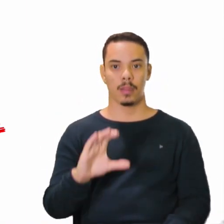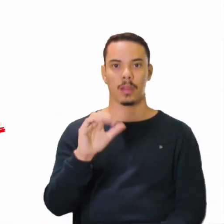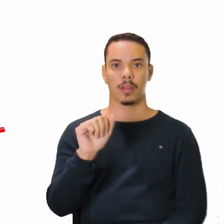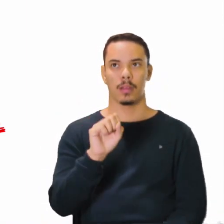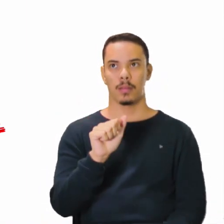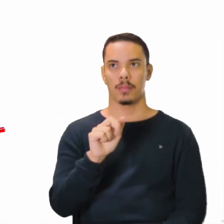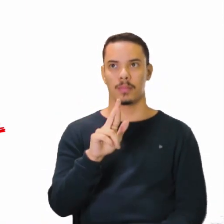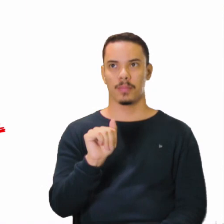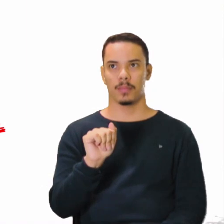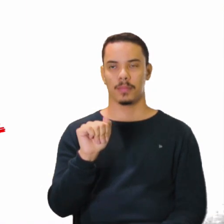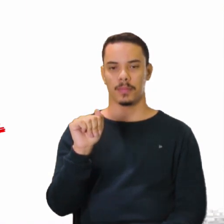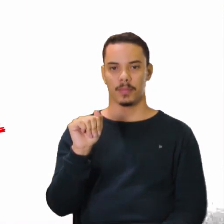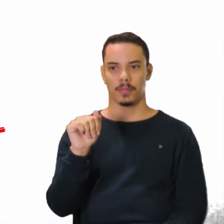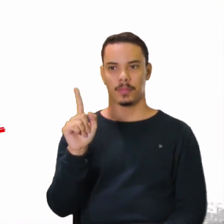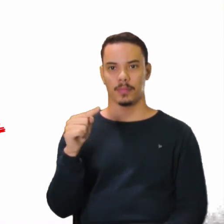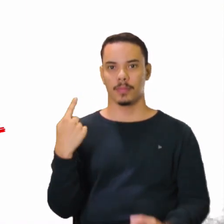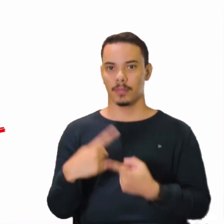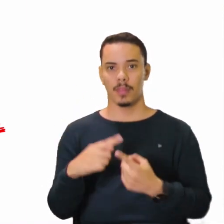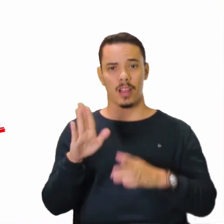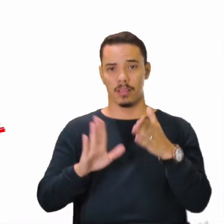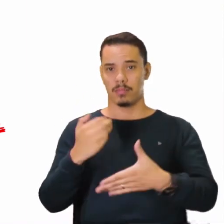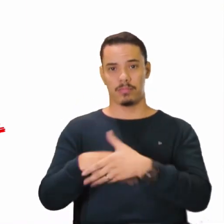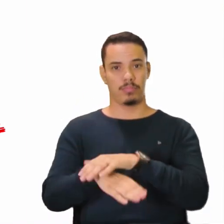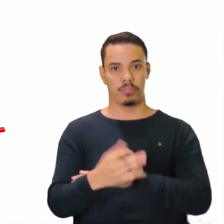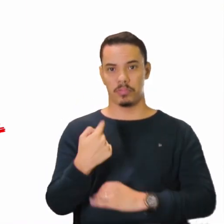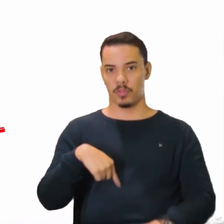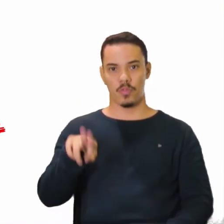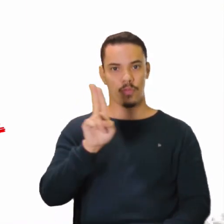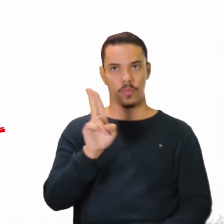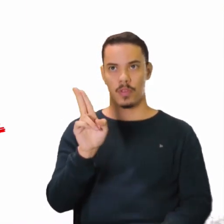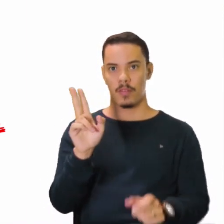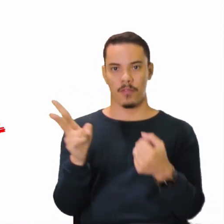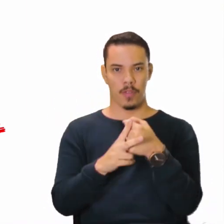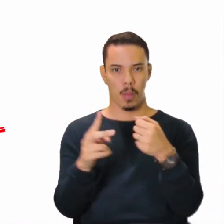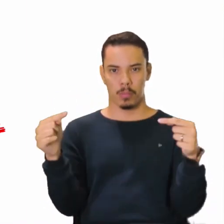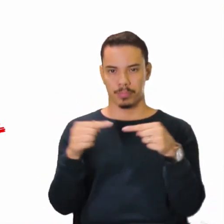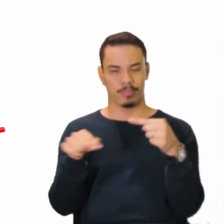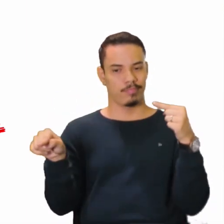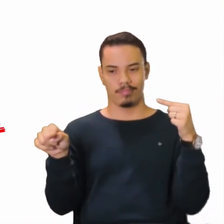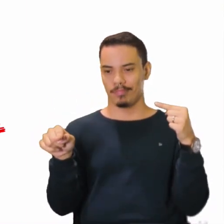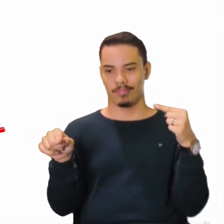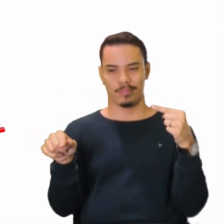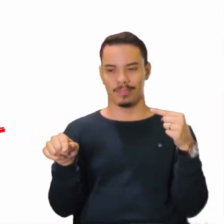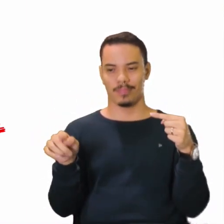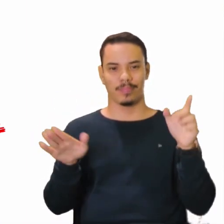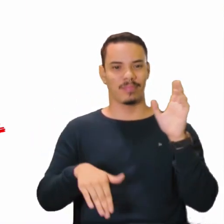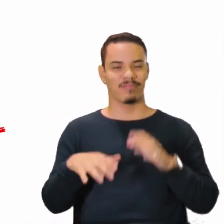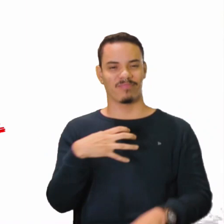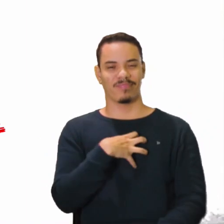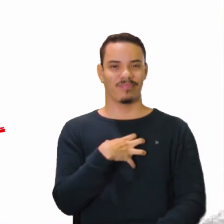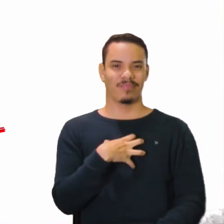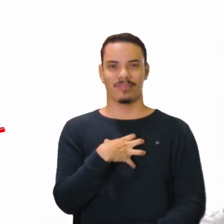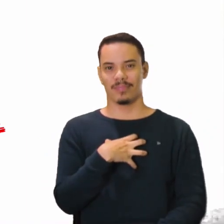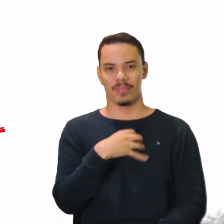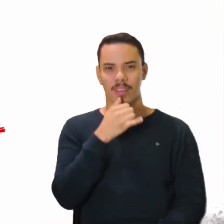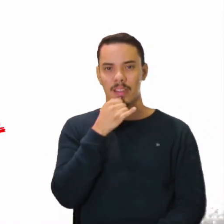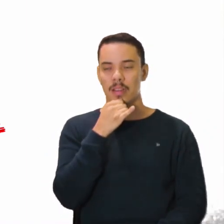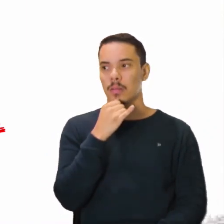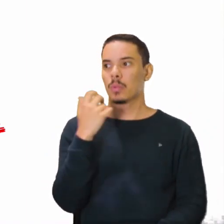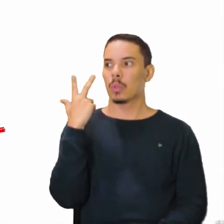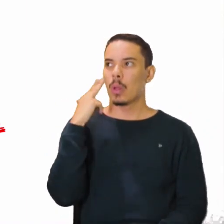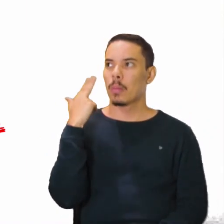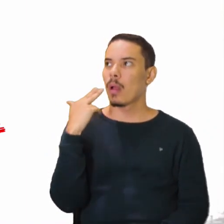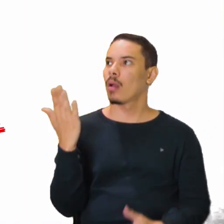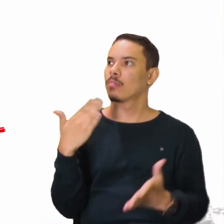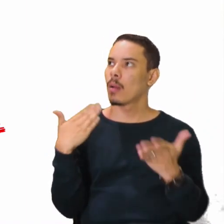no coloquial, a gente às vezes não conjuga diretamente, isso fica até, não fica legal, né? Já que a gente tá na praça, já